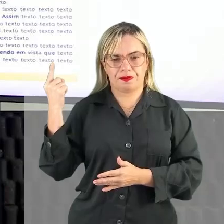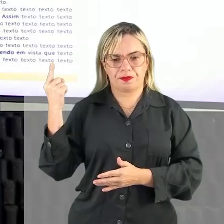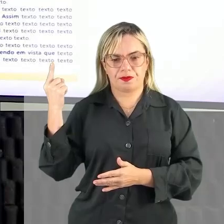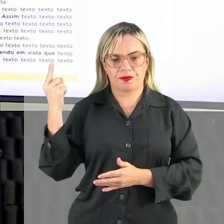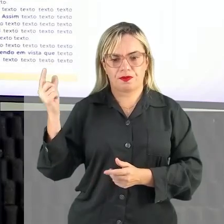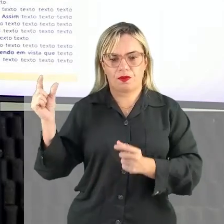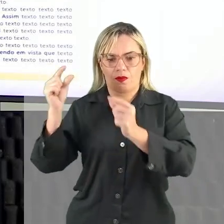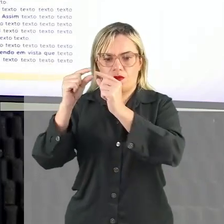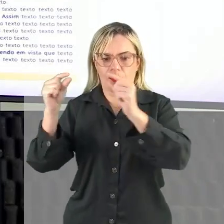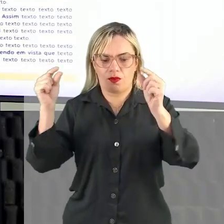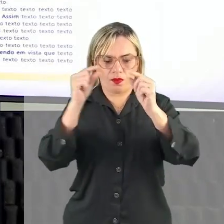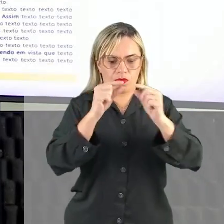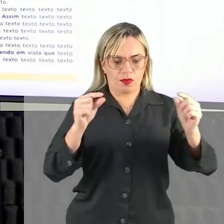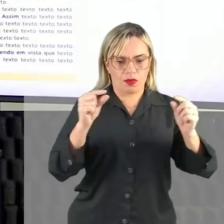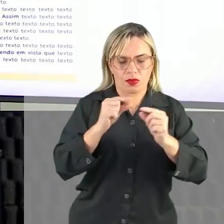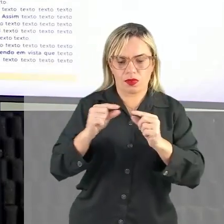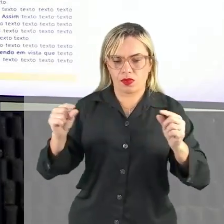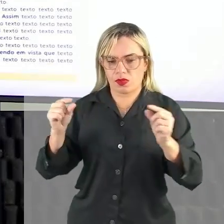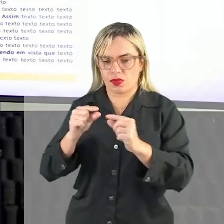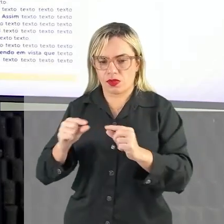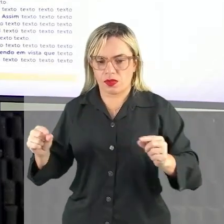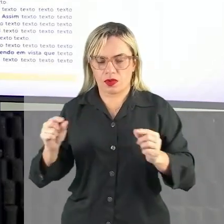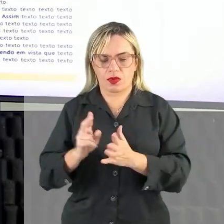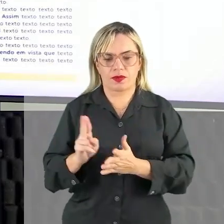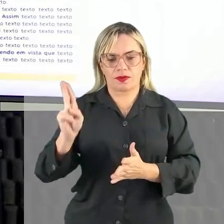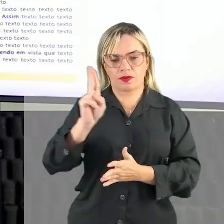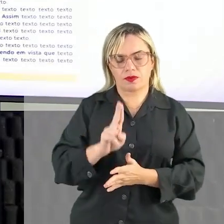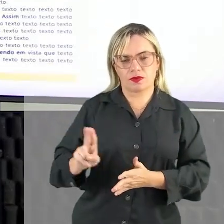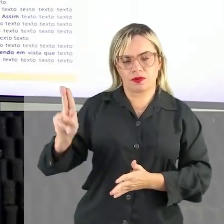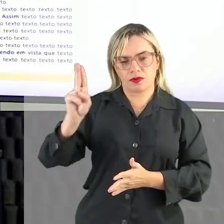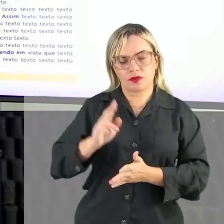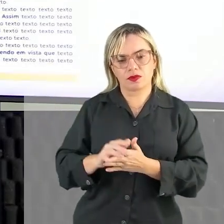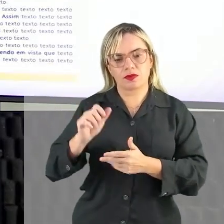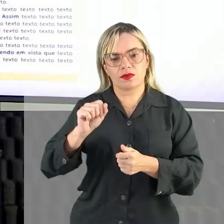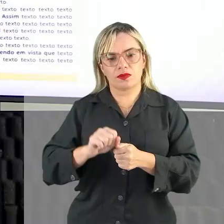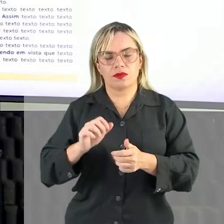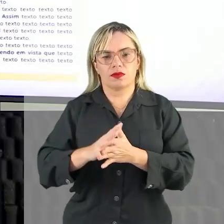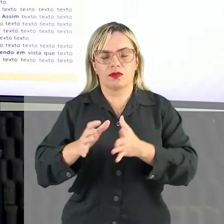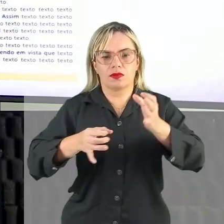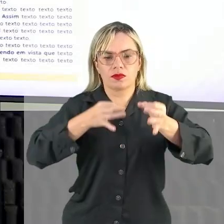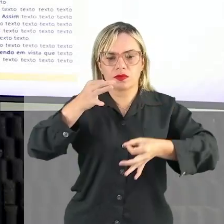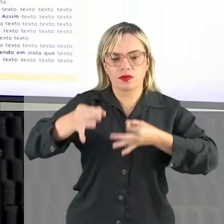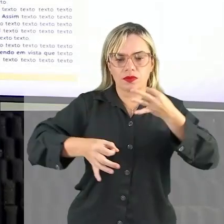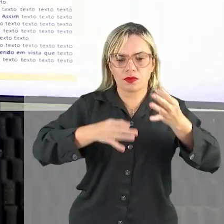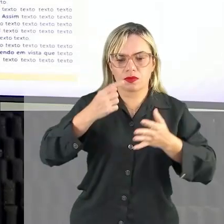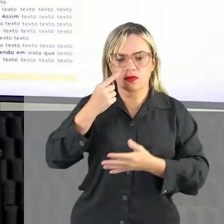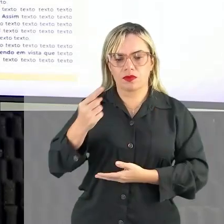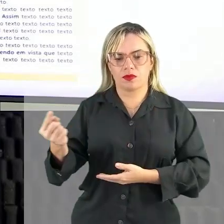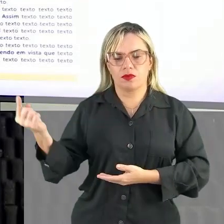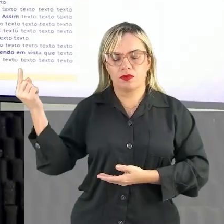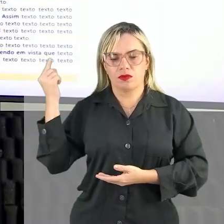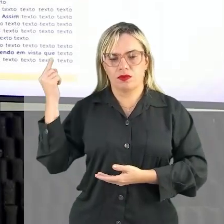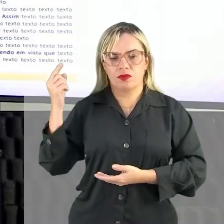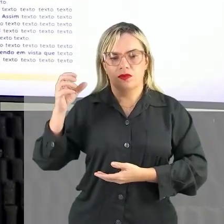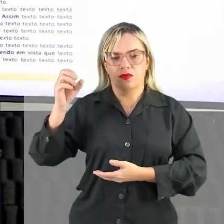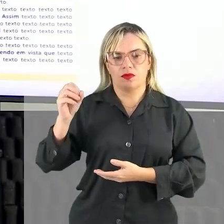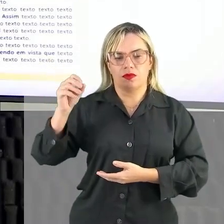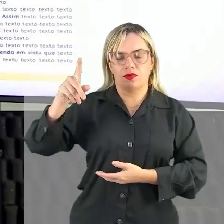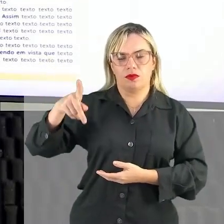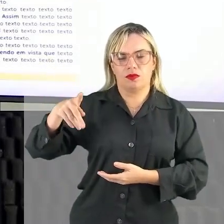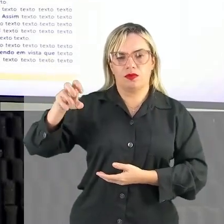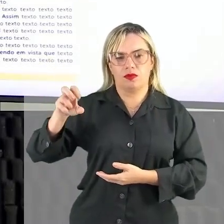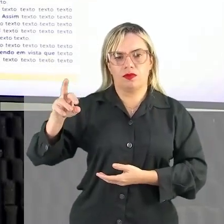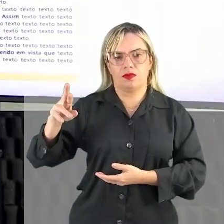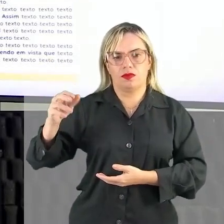espaços geograficamente dos operadores argumentativos Você está vendo que tem operadores em